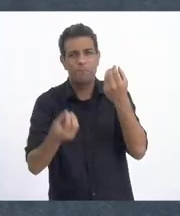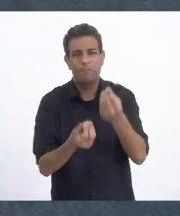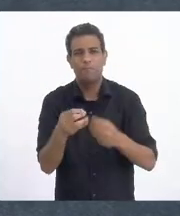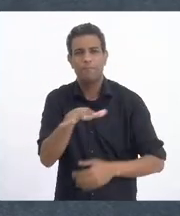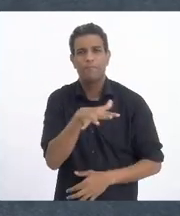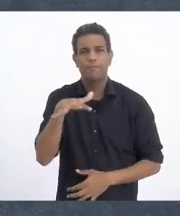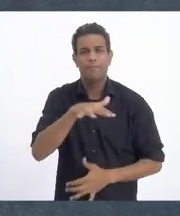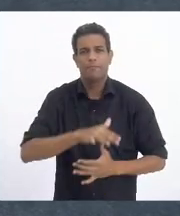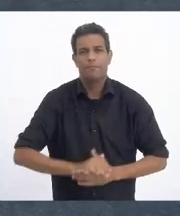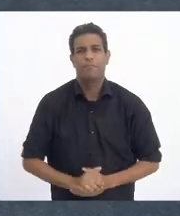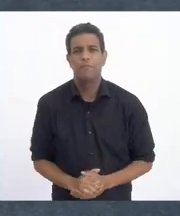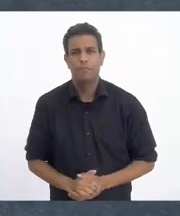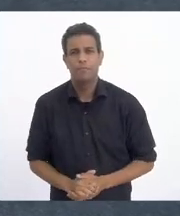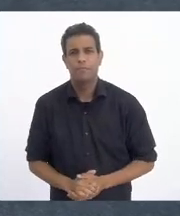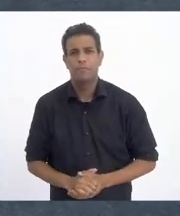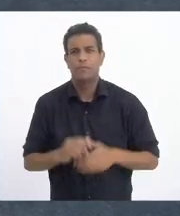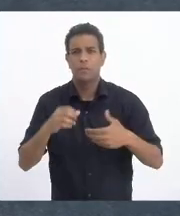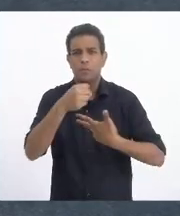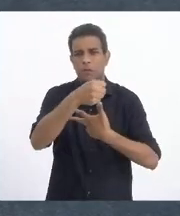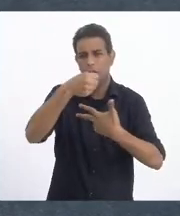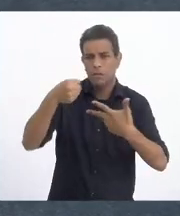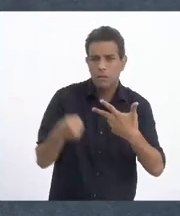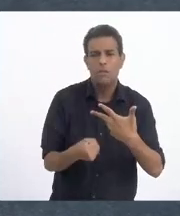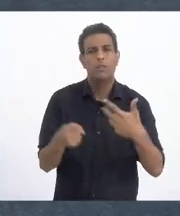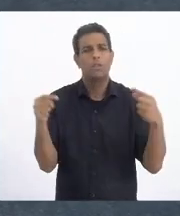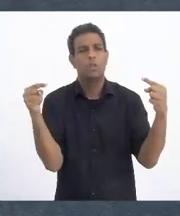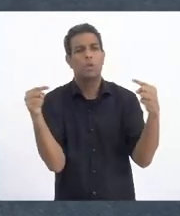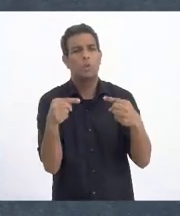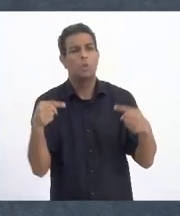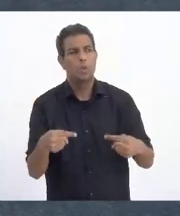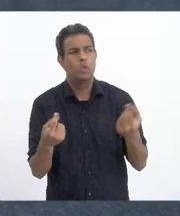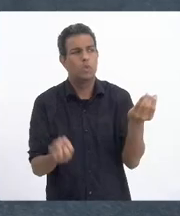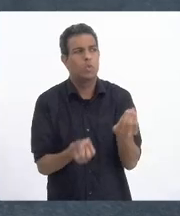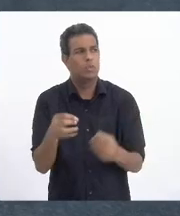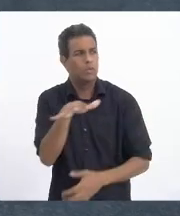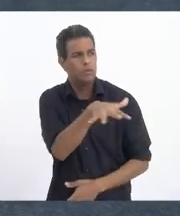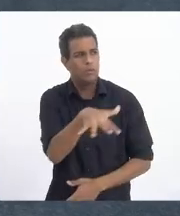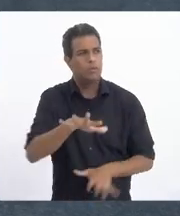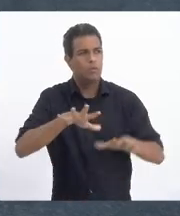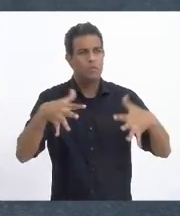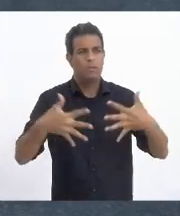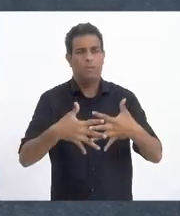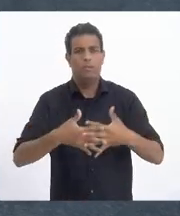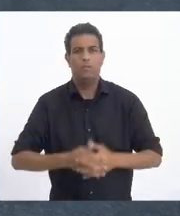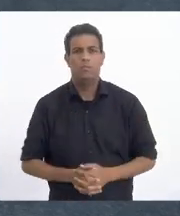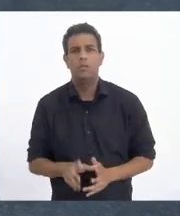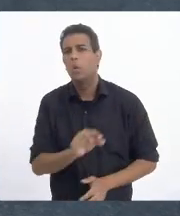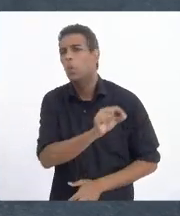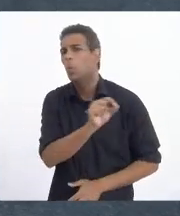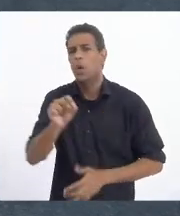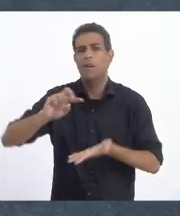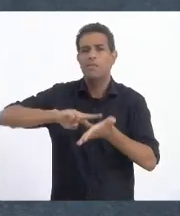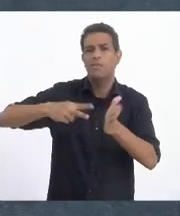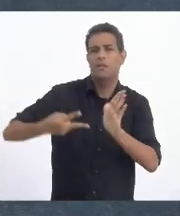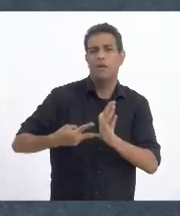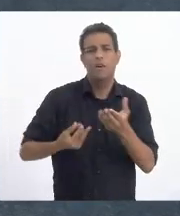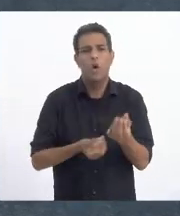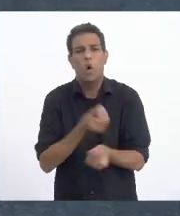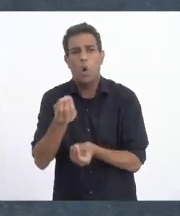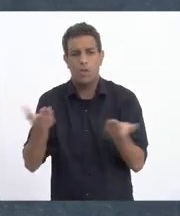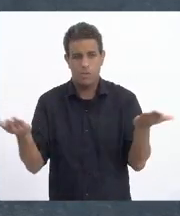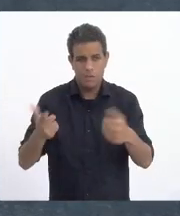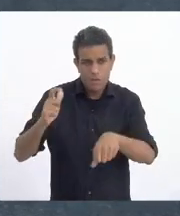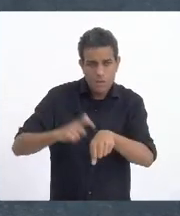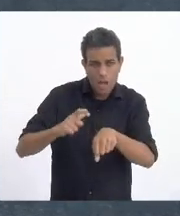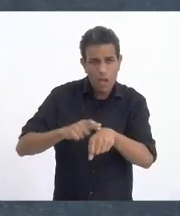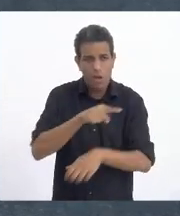privativa do respectivo Poder Executivo, que as referende integralmente. O que isso significa? Não